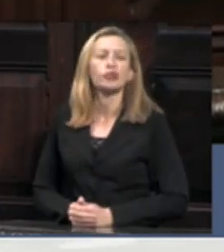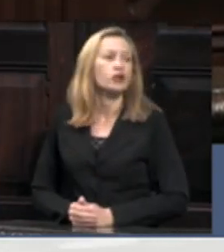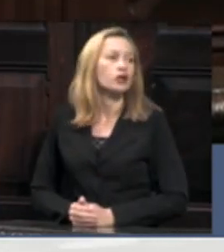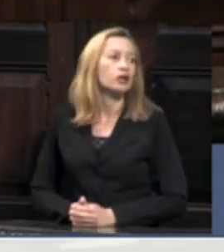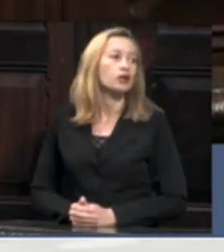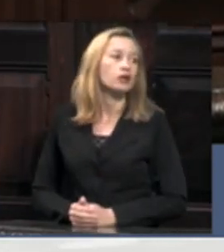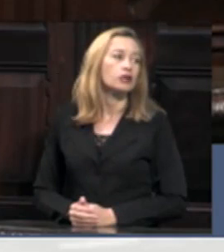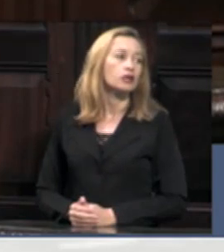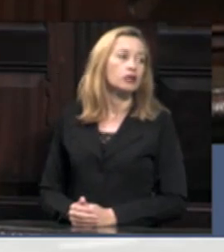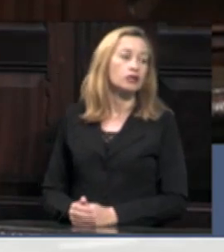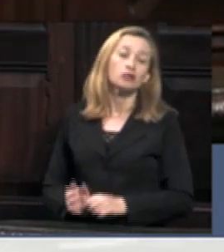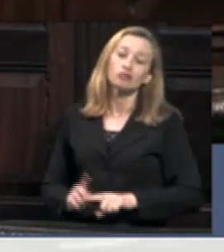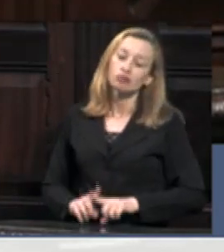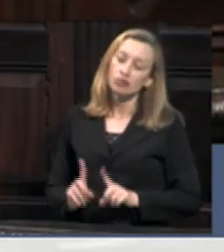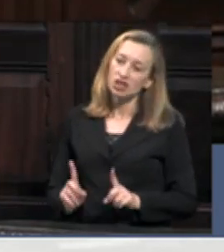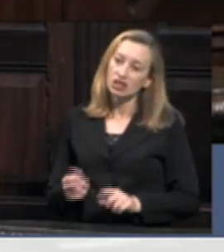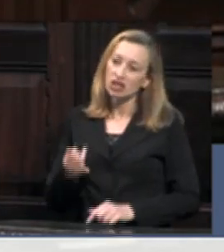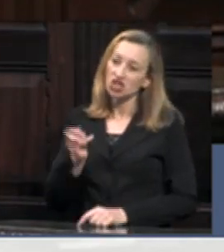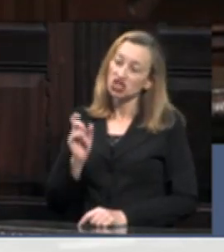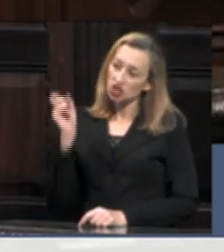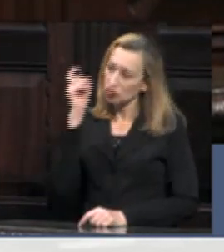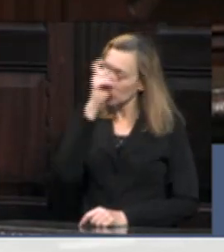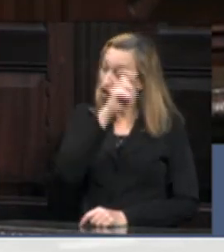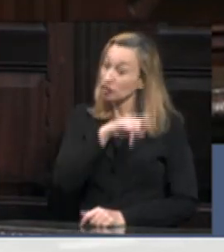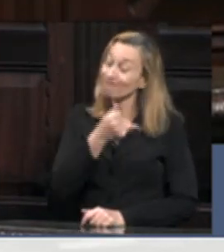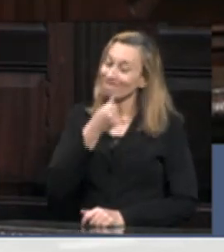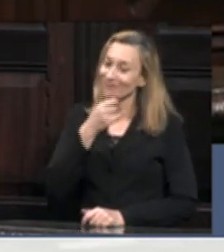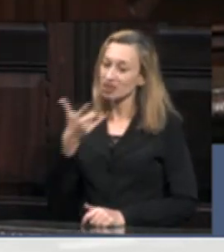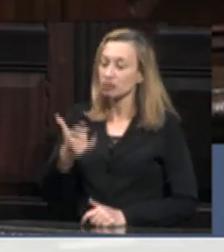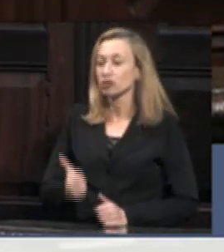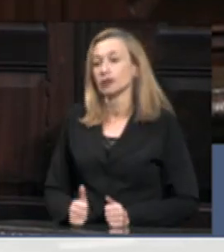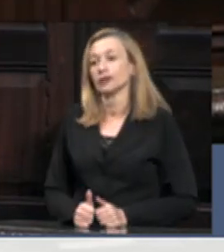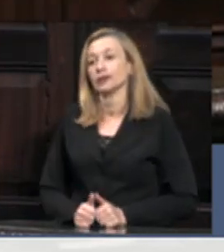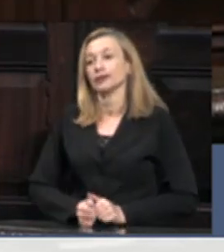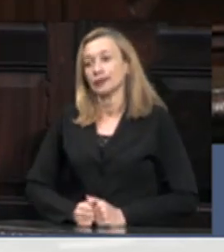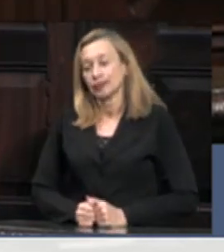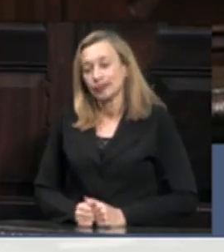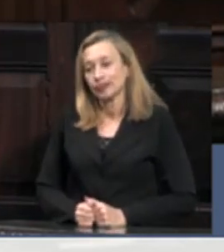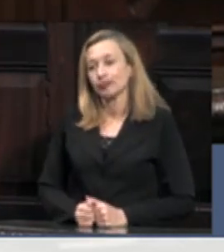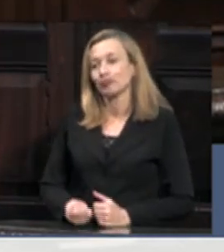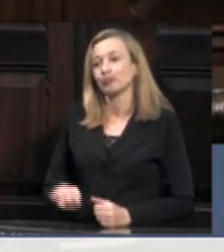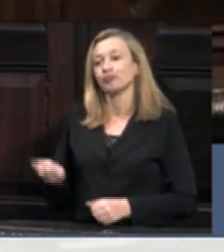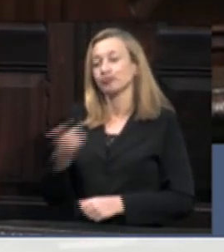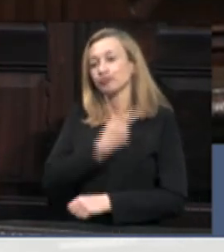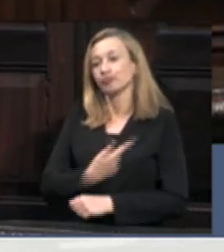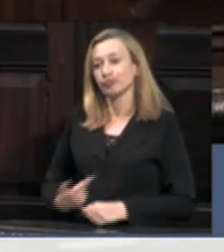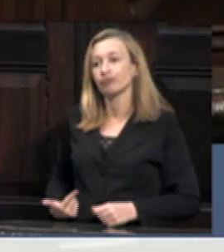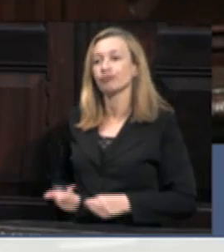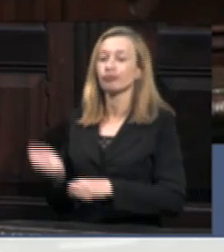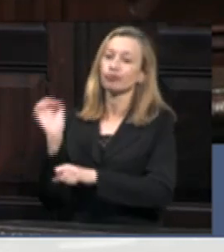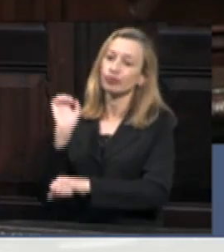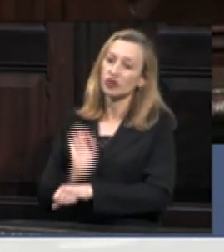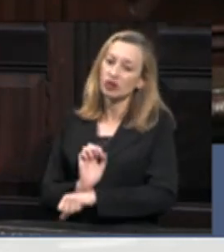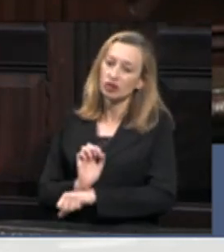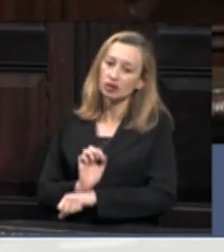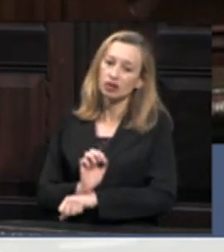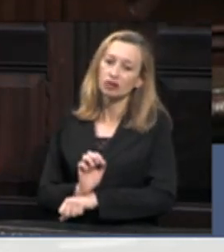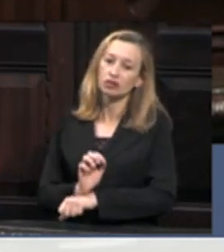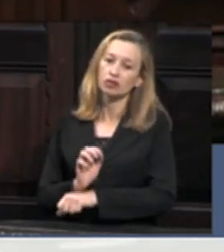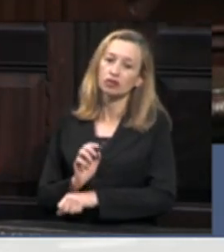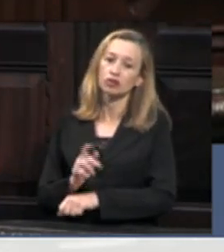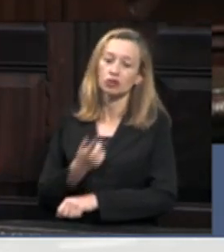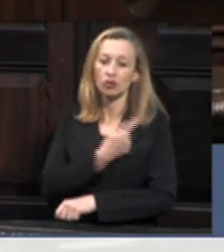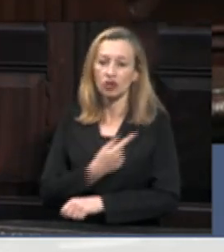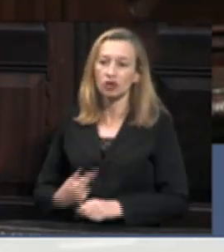Mas tal não acontece. Infelizmente, o governo do Estado, o governador Pezão,